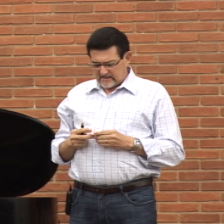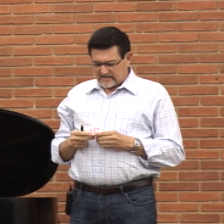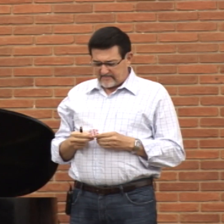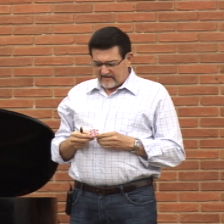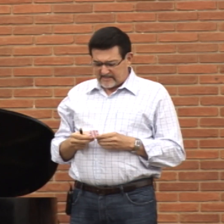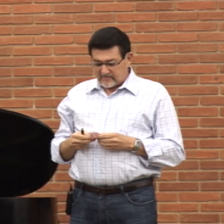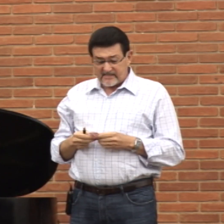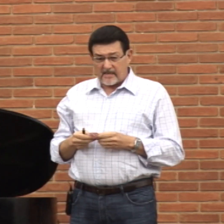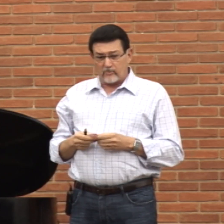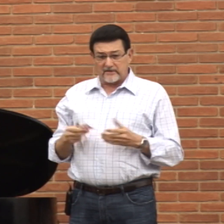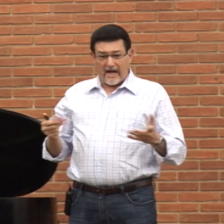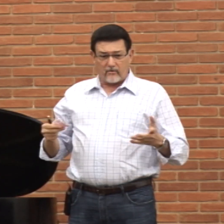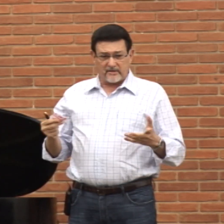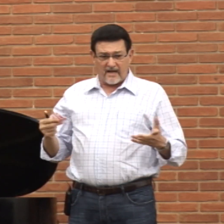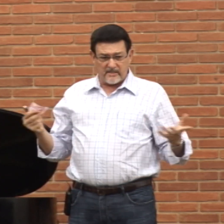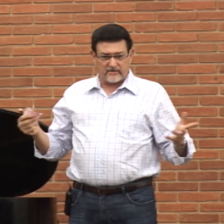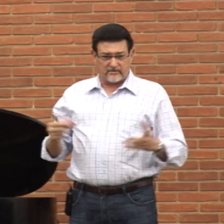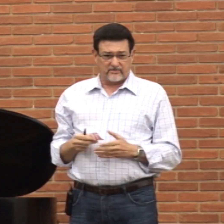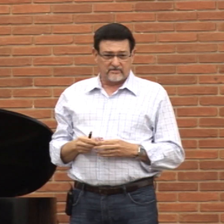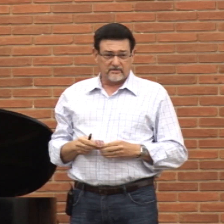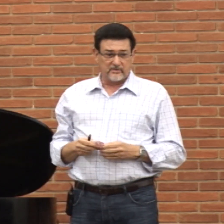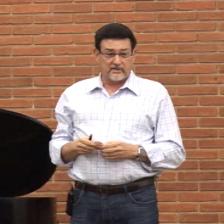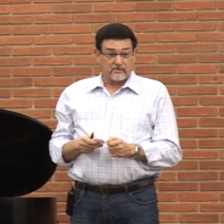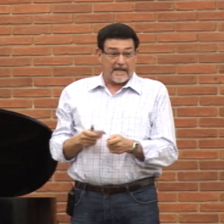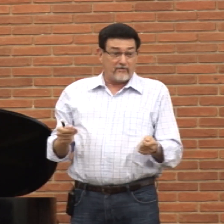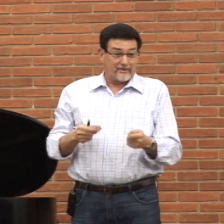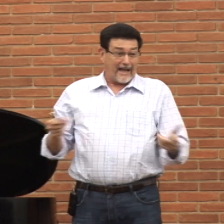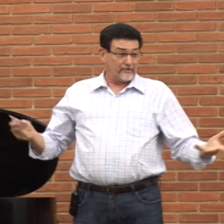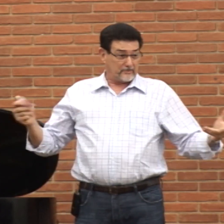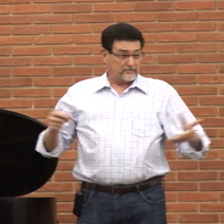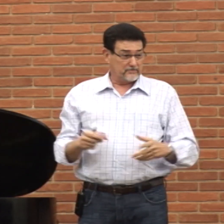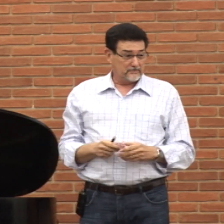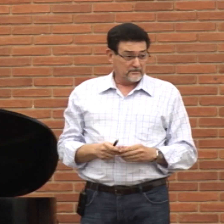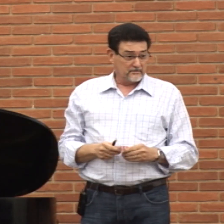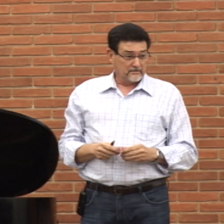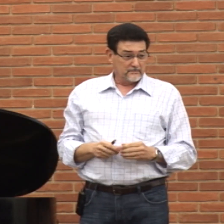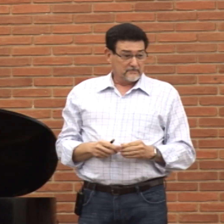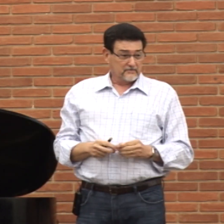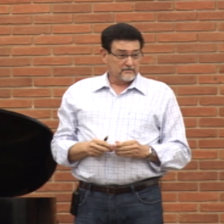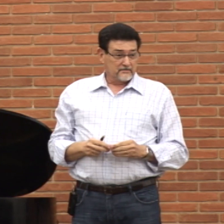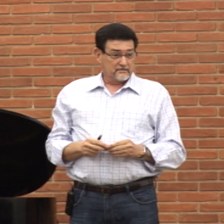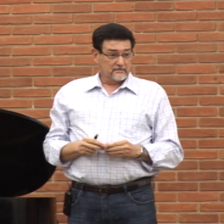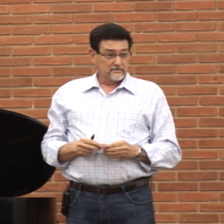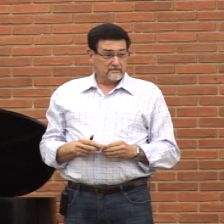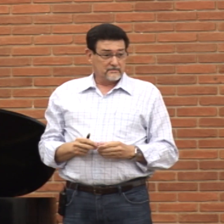esposa disse bem você precisa lutar contra isso eu disse eu tenho lutado